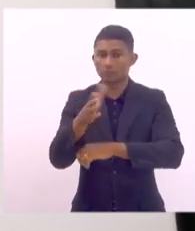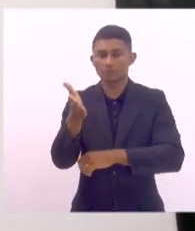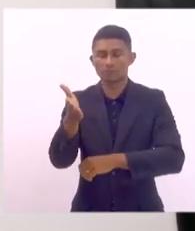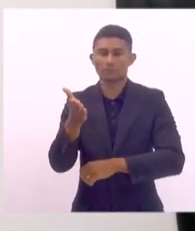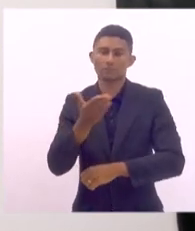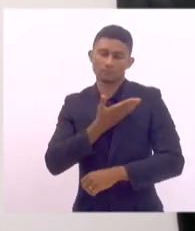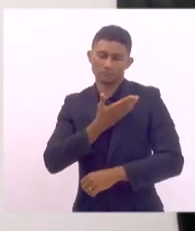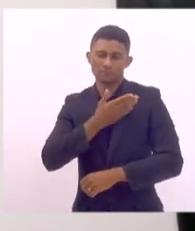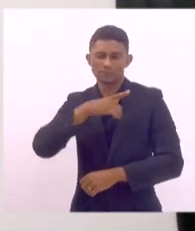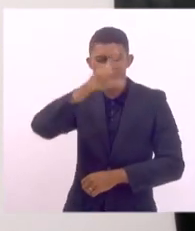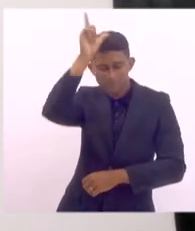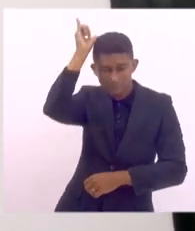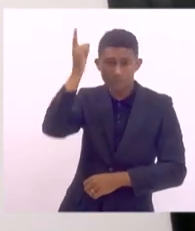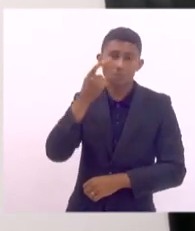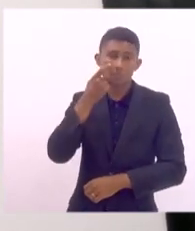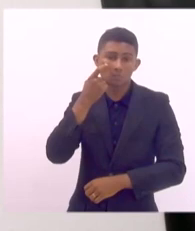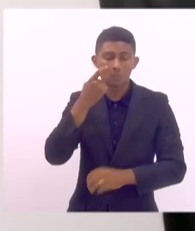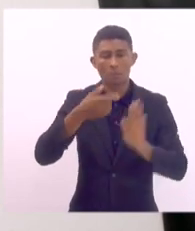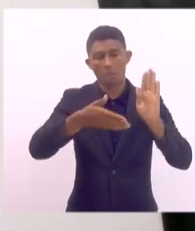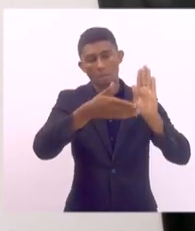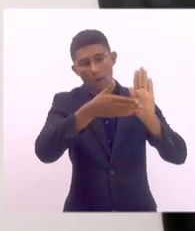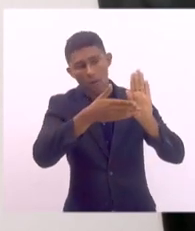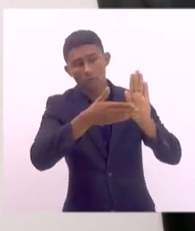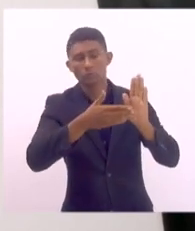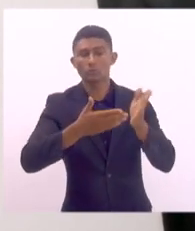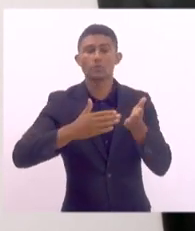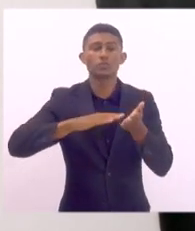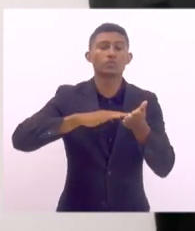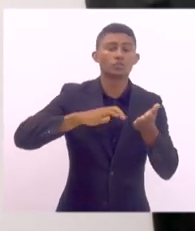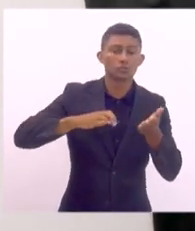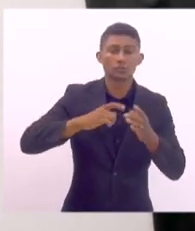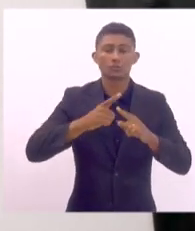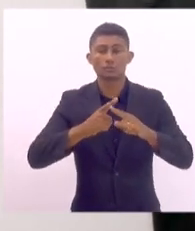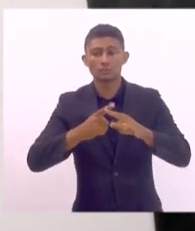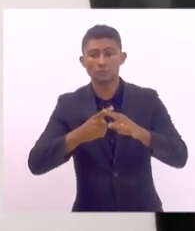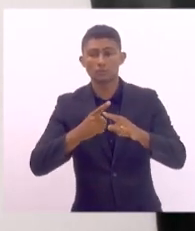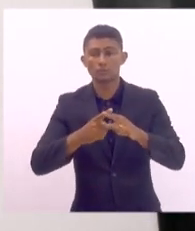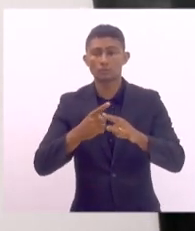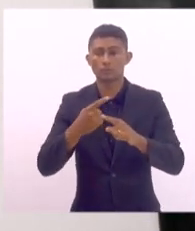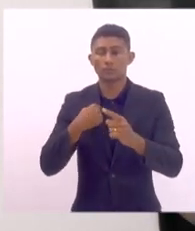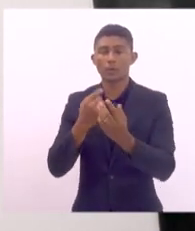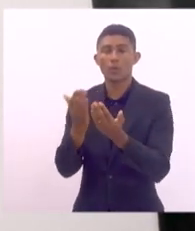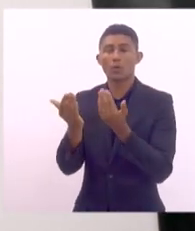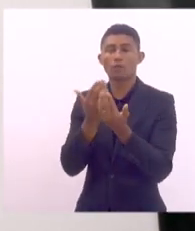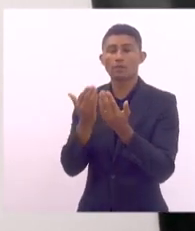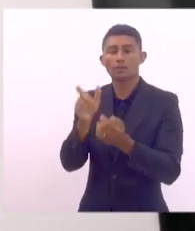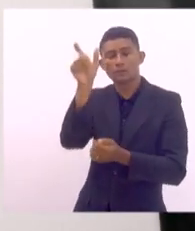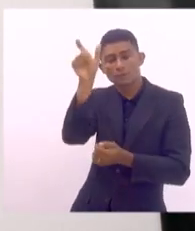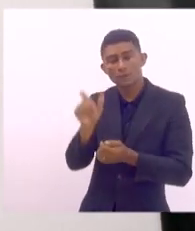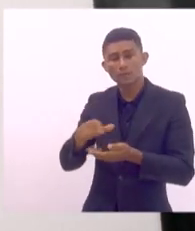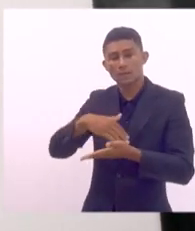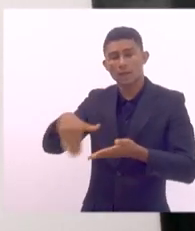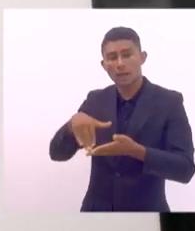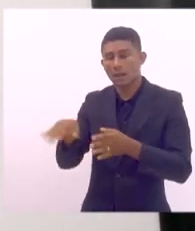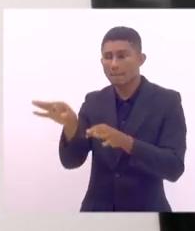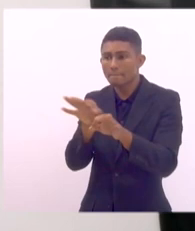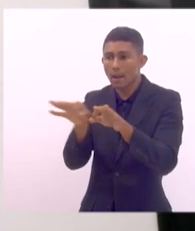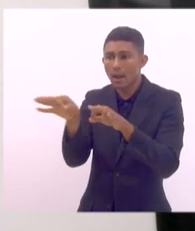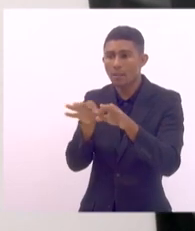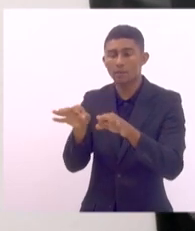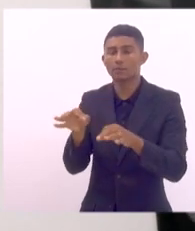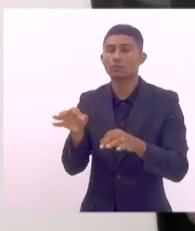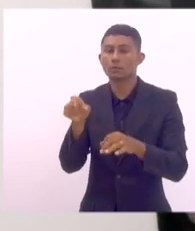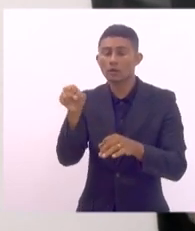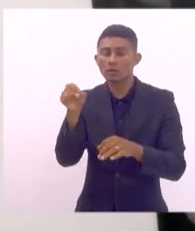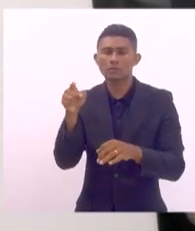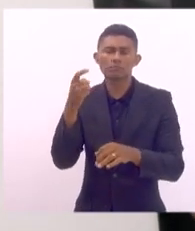Luiz Paulo, para a gente tentar retirar de pauta, porque eu, em conversa com o secretário de Planejamento, Nelson Rocha, fiquei sabendo que ele estava